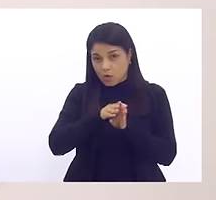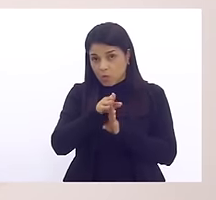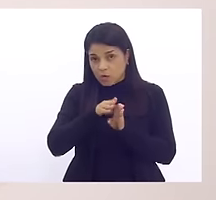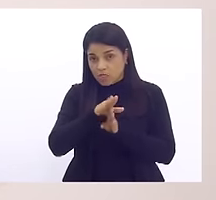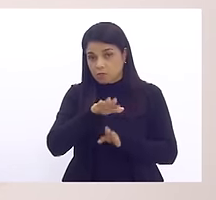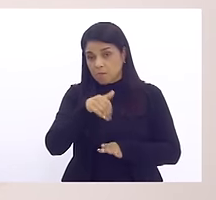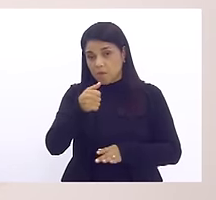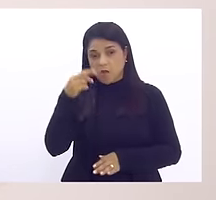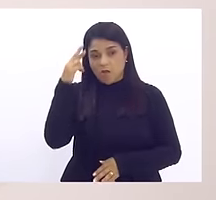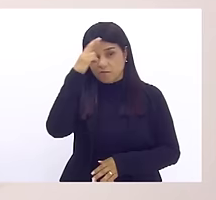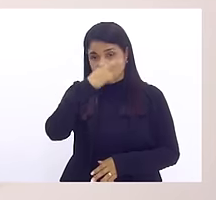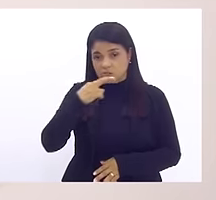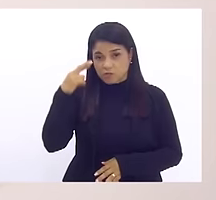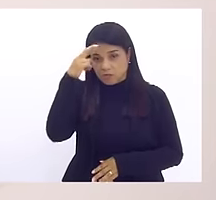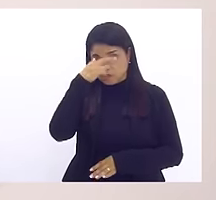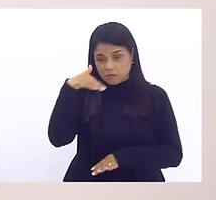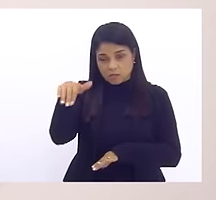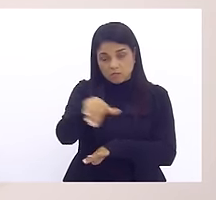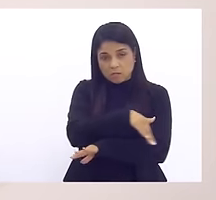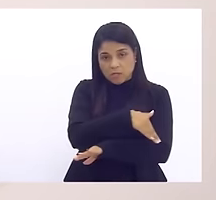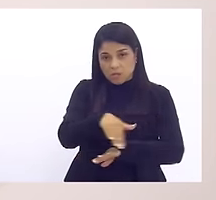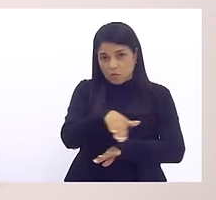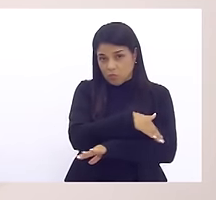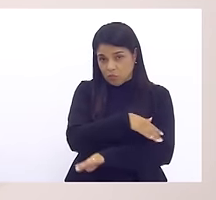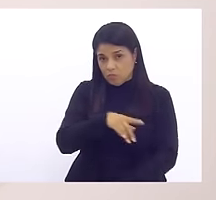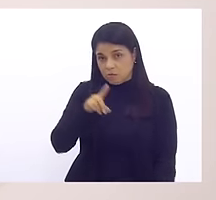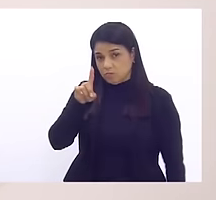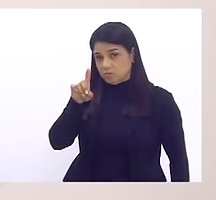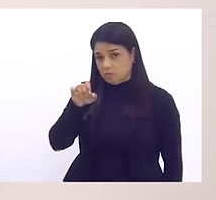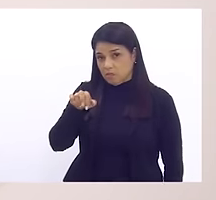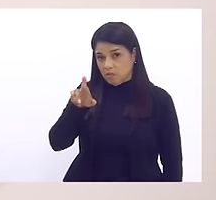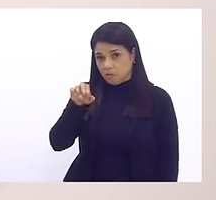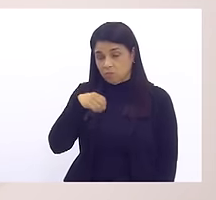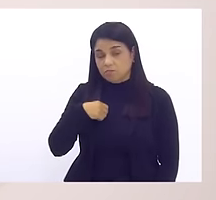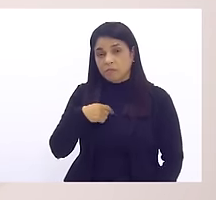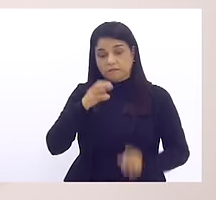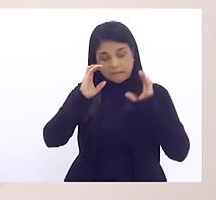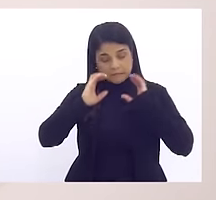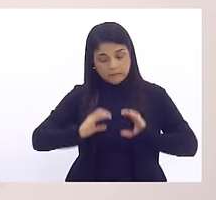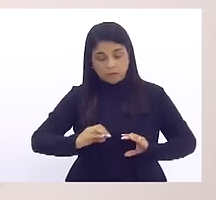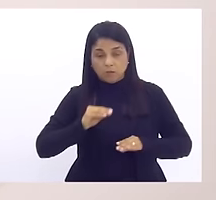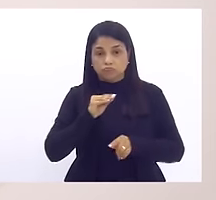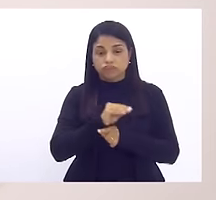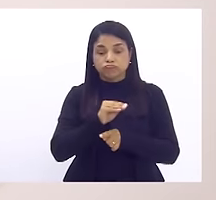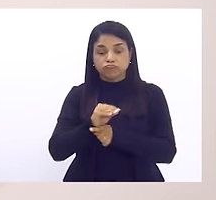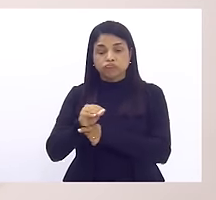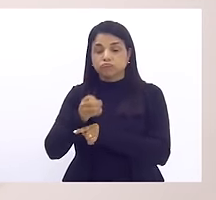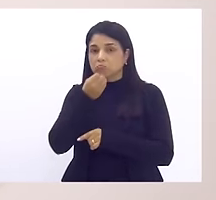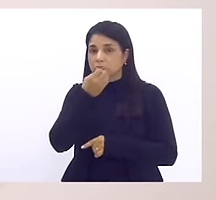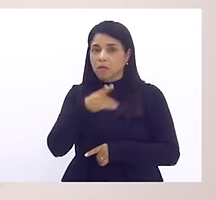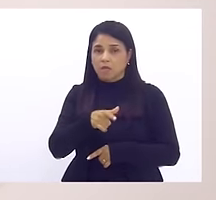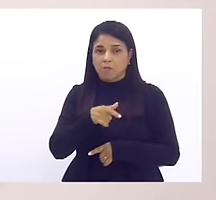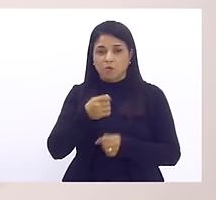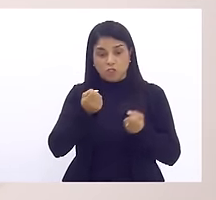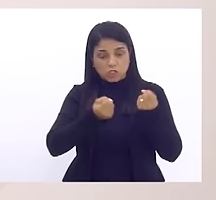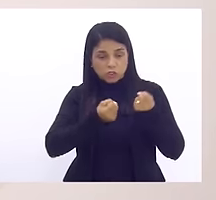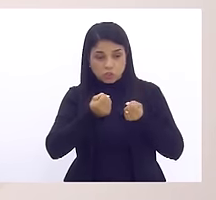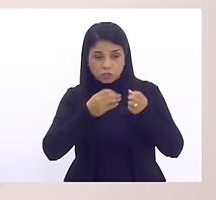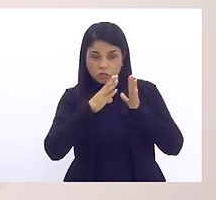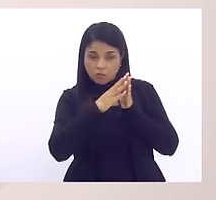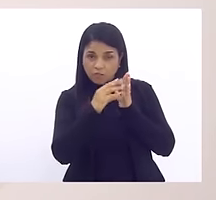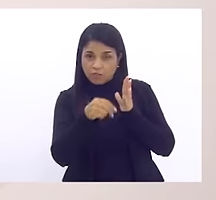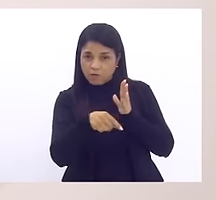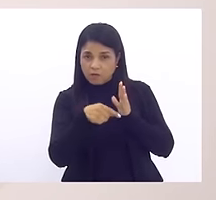a fiscalização que tá na rua do neto para que ele trate melhor o cidadão de bem porque não é porque o cara tá dirigindo uma van